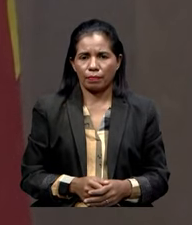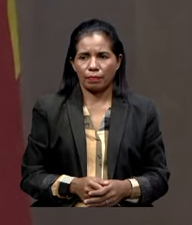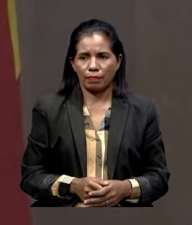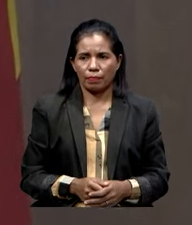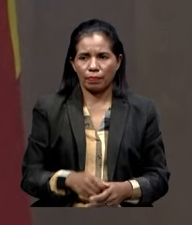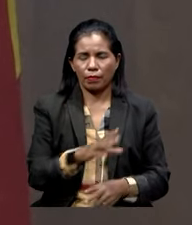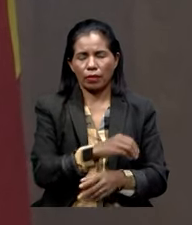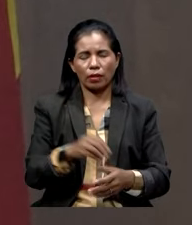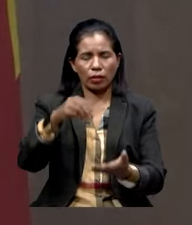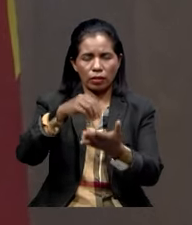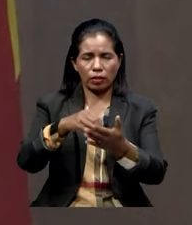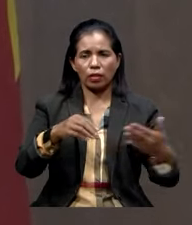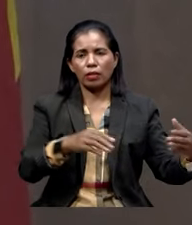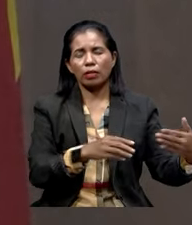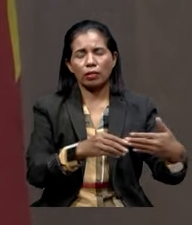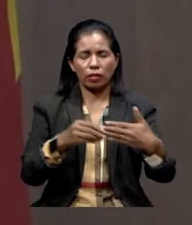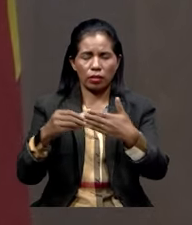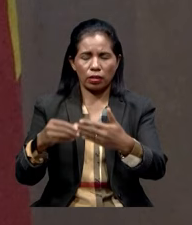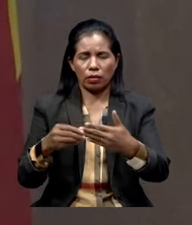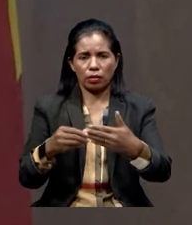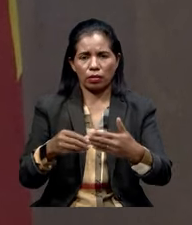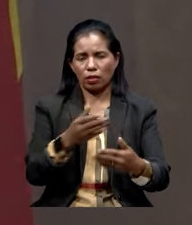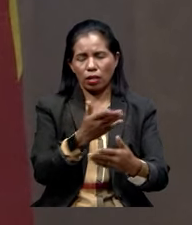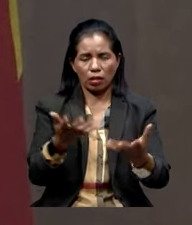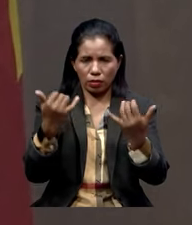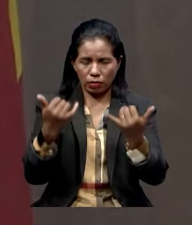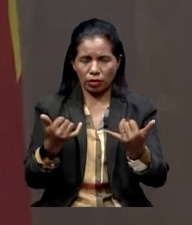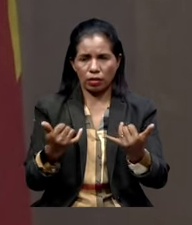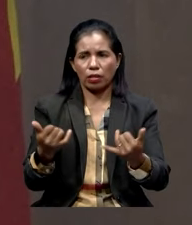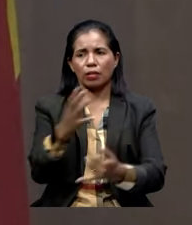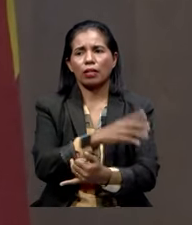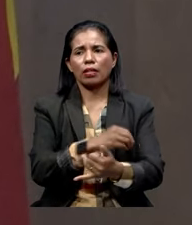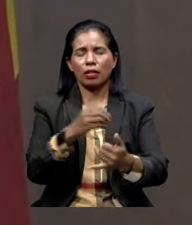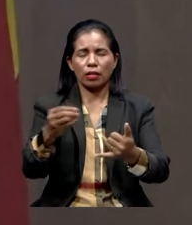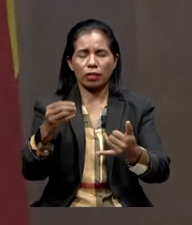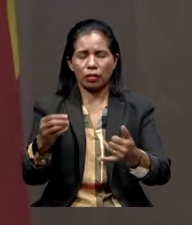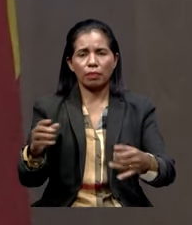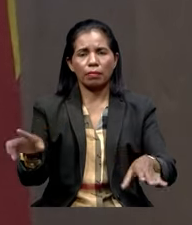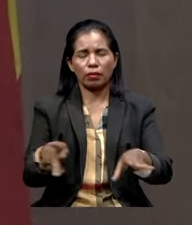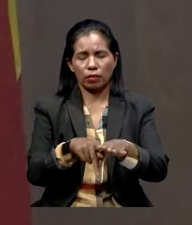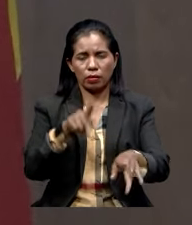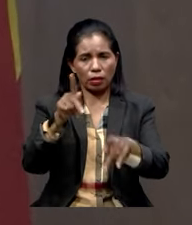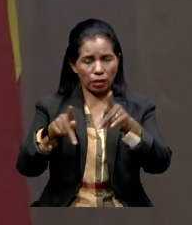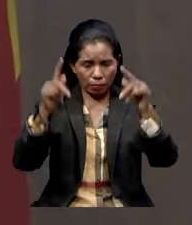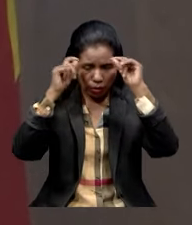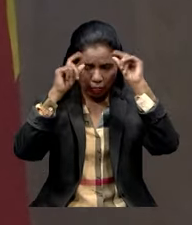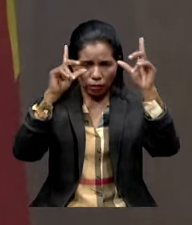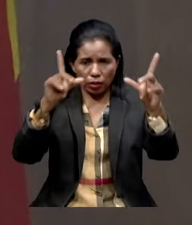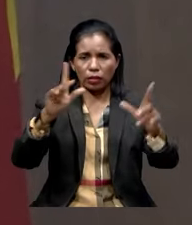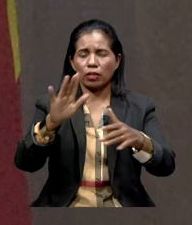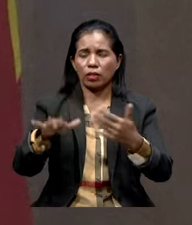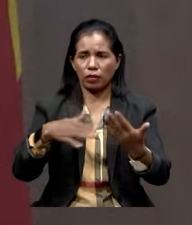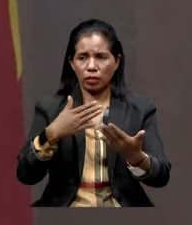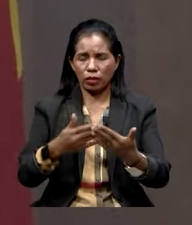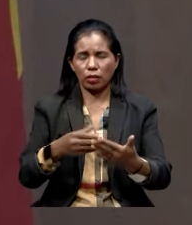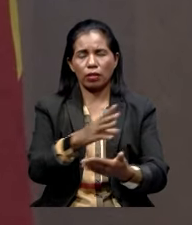Desejo, pois, de forma solene, aqui hoje, perante os representantes eleitos do povo de Timor-Leste,